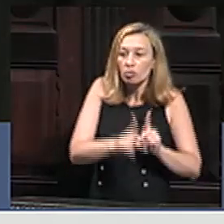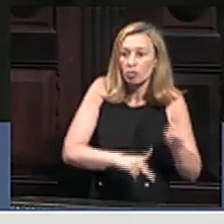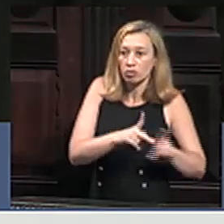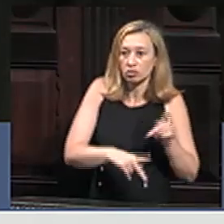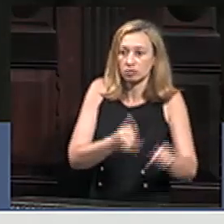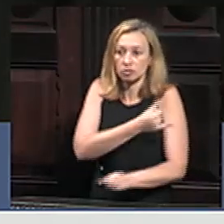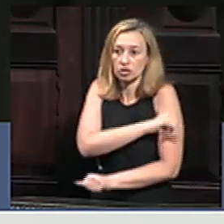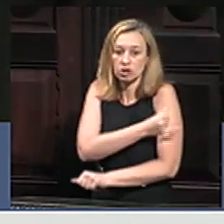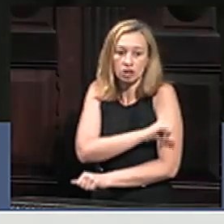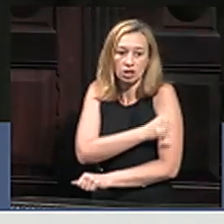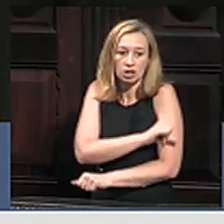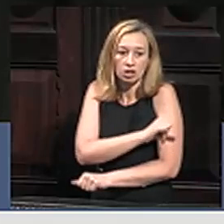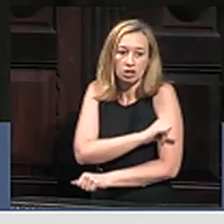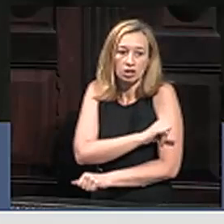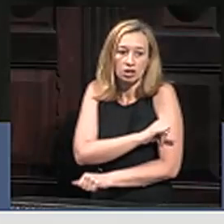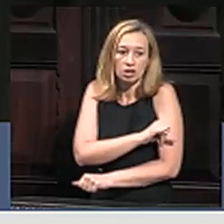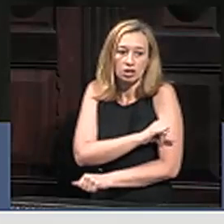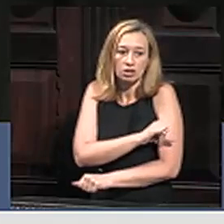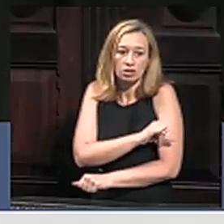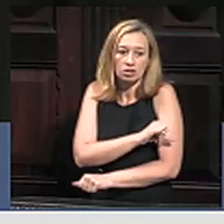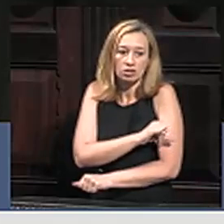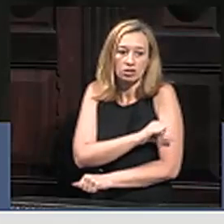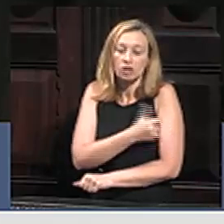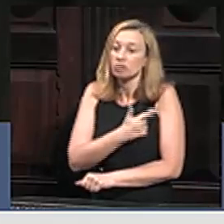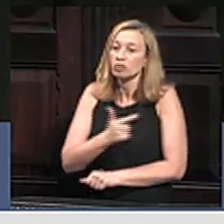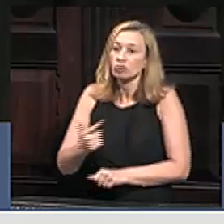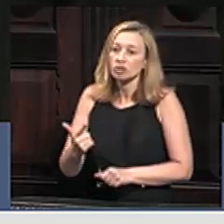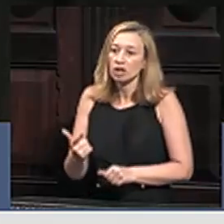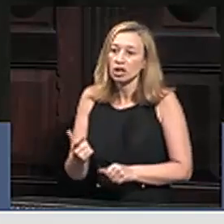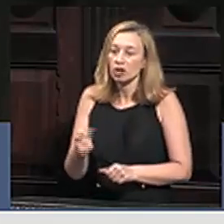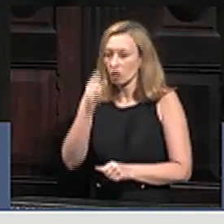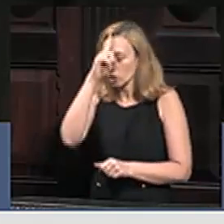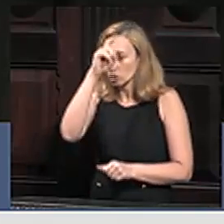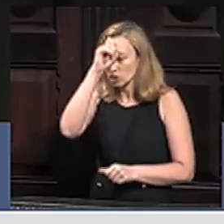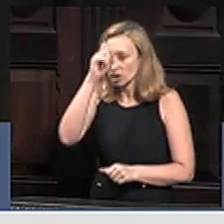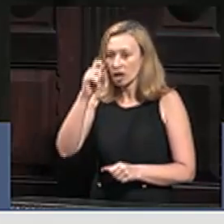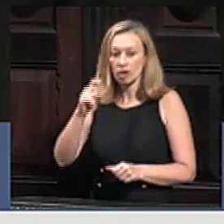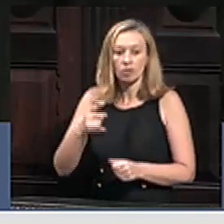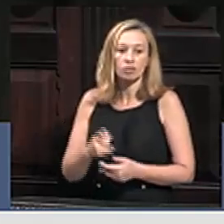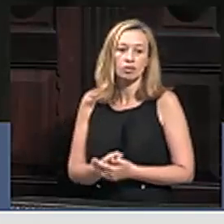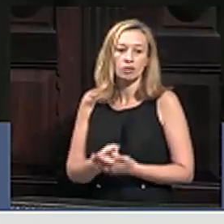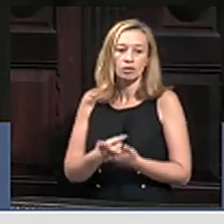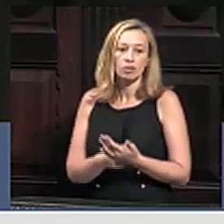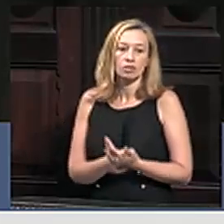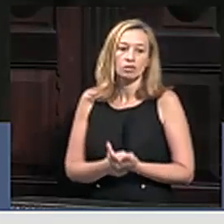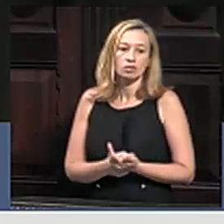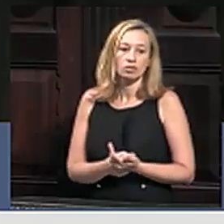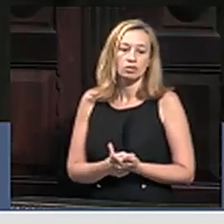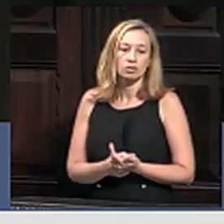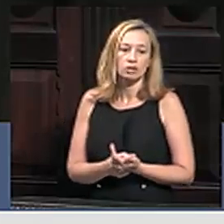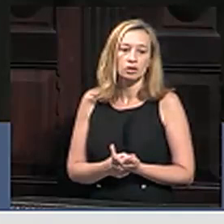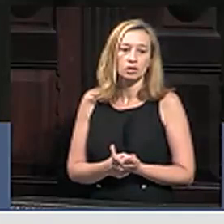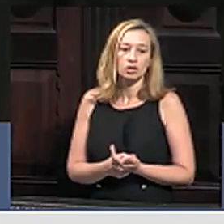desabastecimento seu atendimento de saúde. Então, queria trazer a Vossa Excelência,